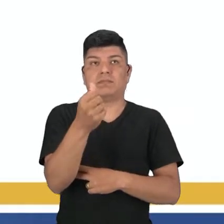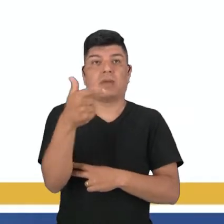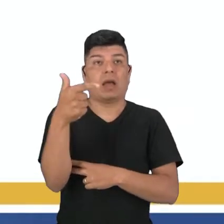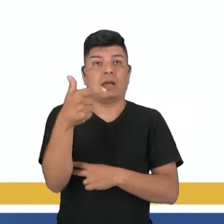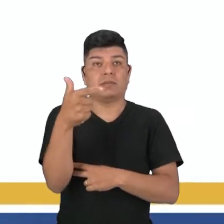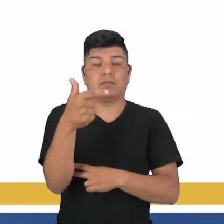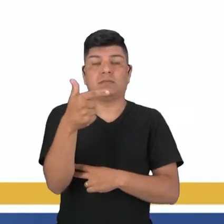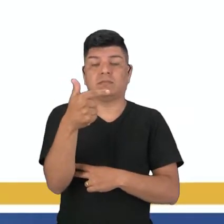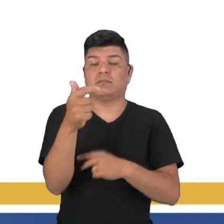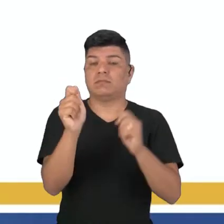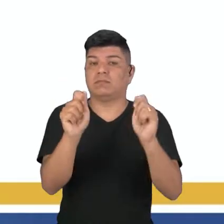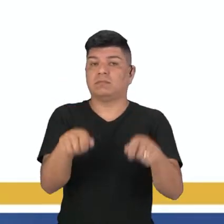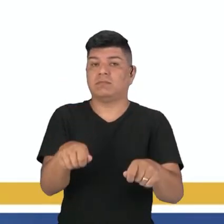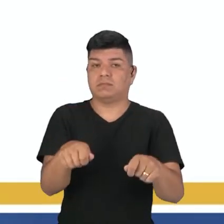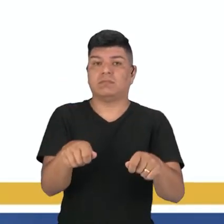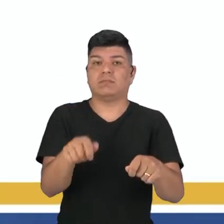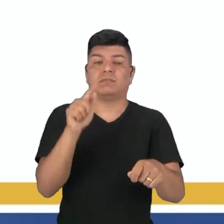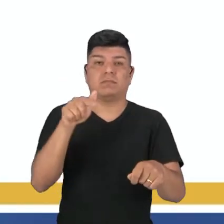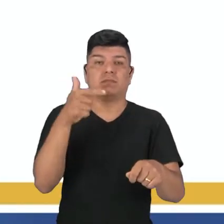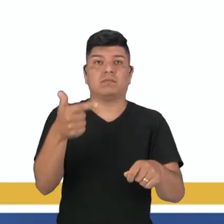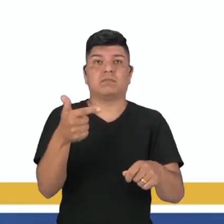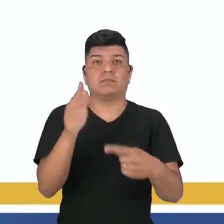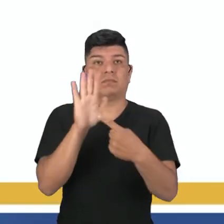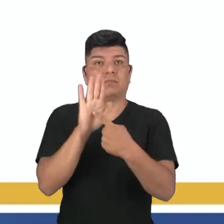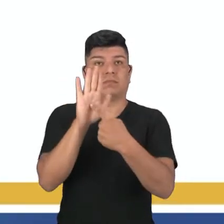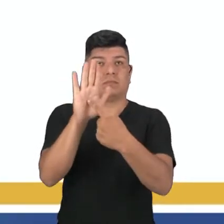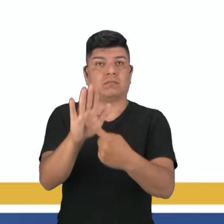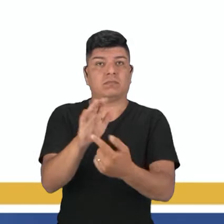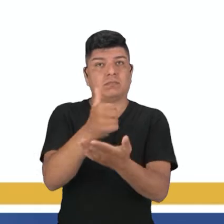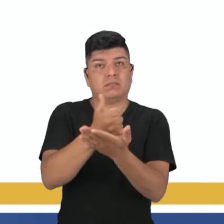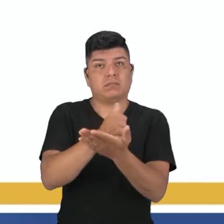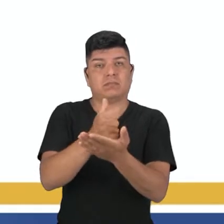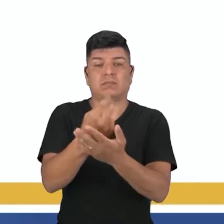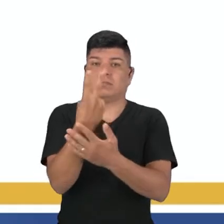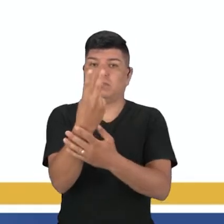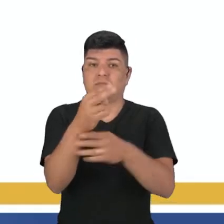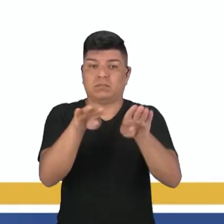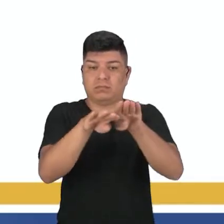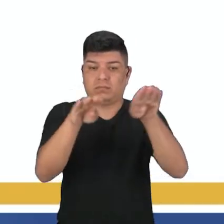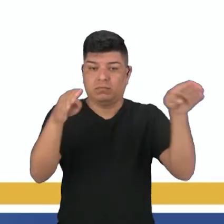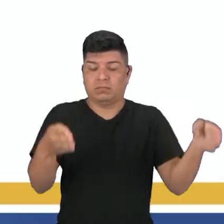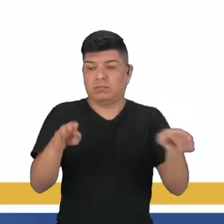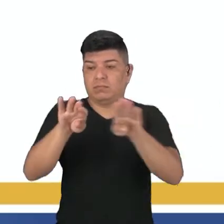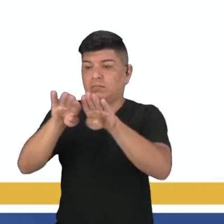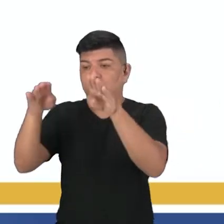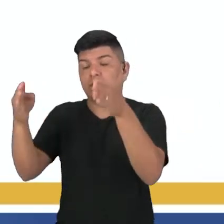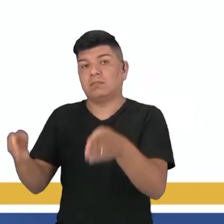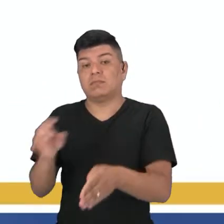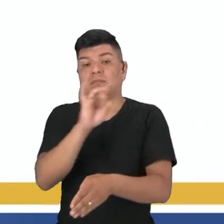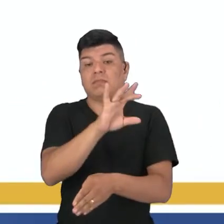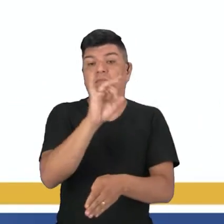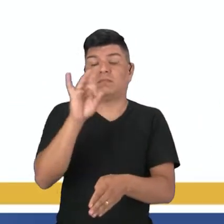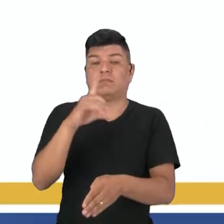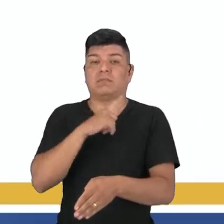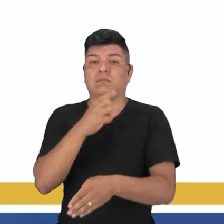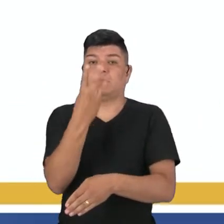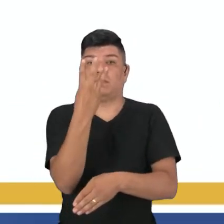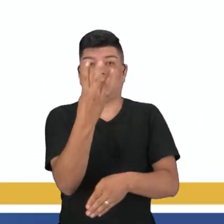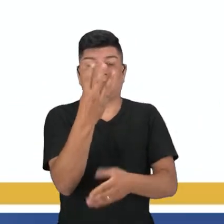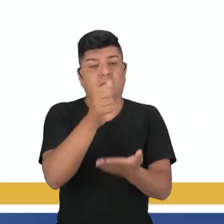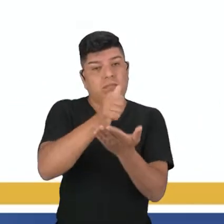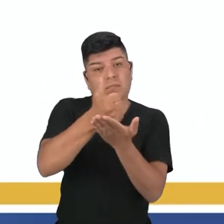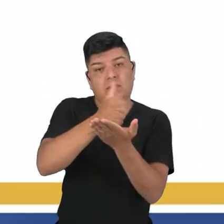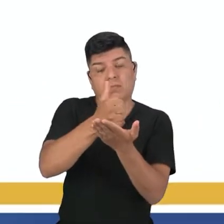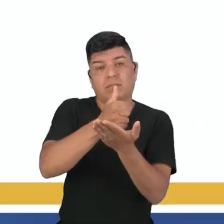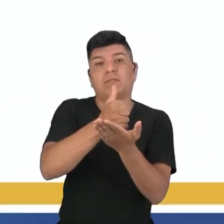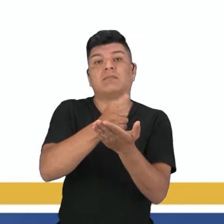segunda possibilidade, outra opção é colocar os jogos em 2 suportes. Cada suporte terá 3 jogos, pois se ele pegar